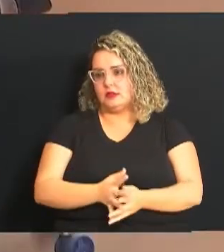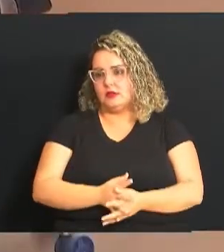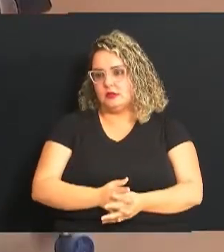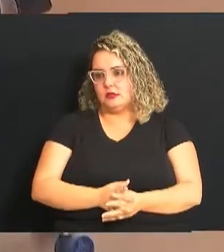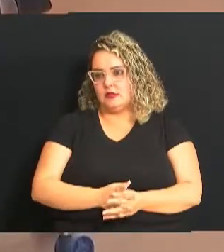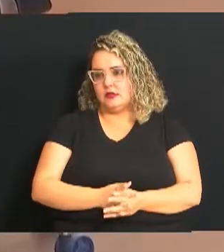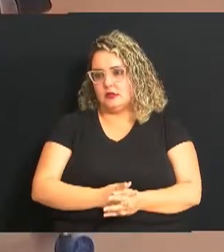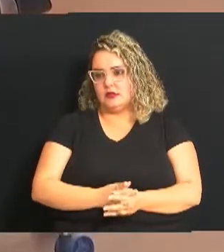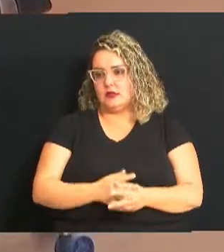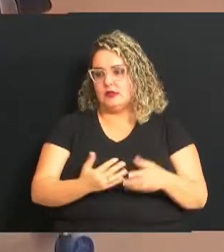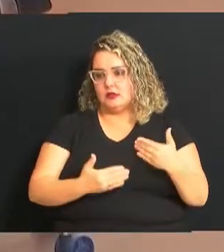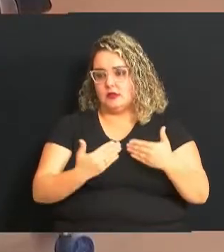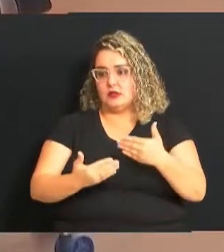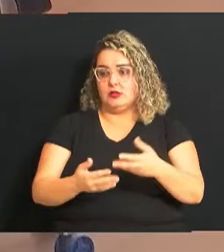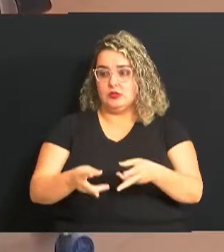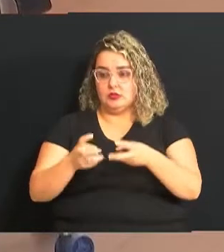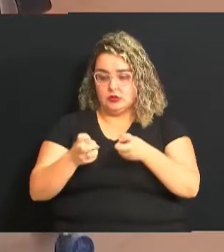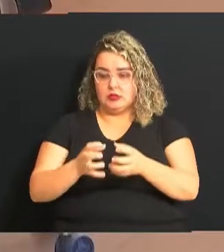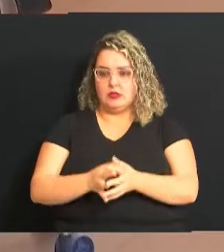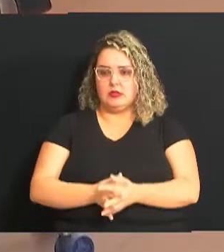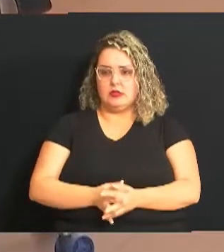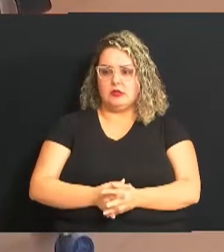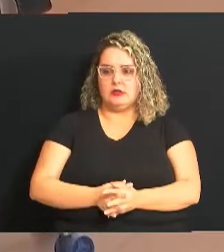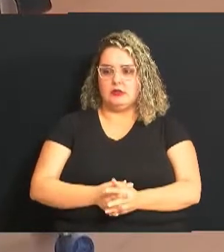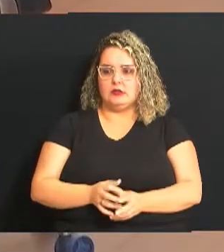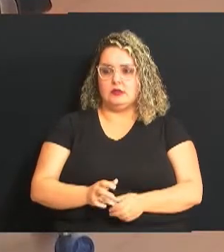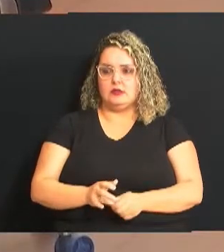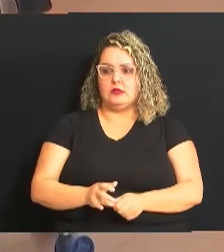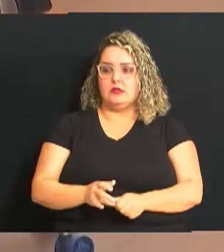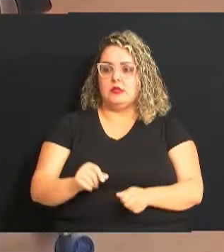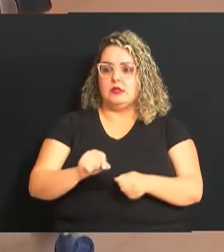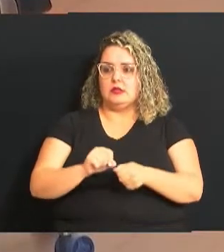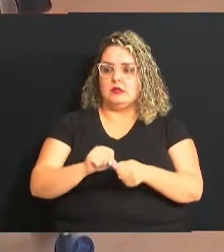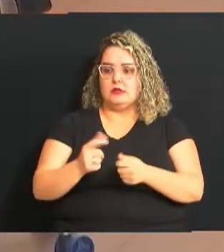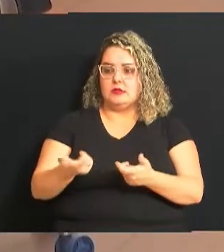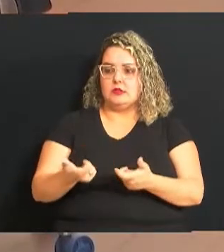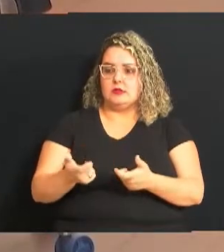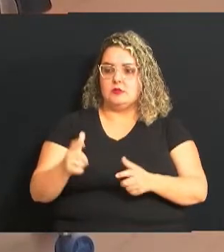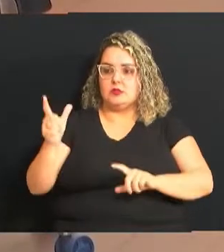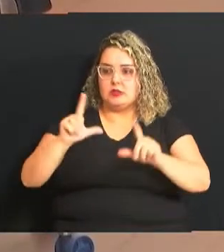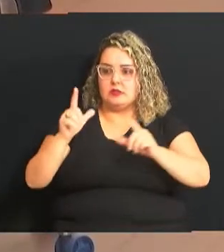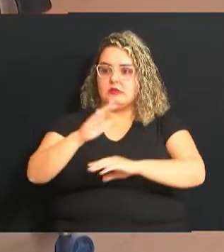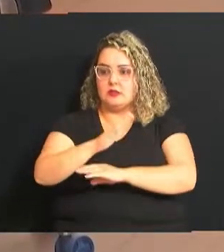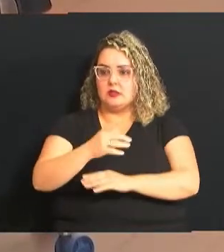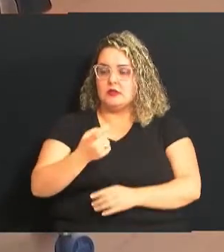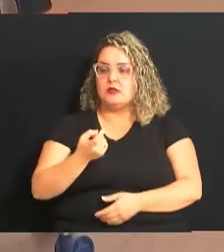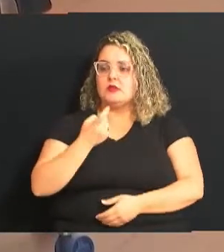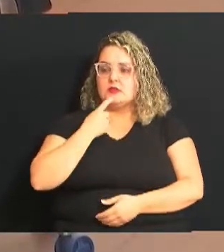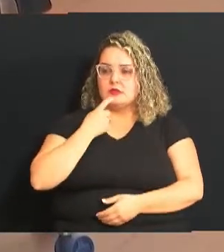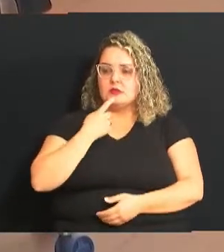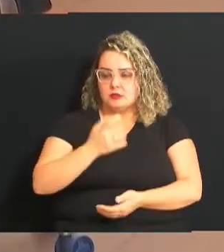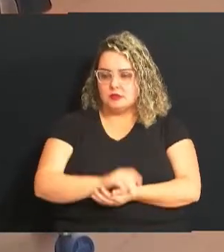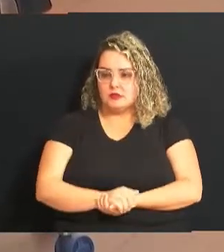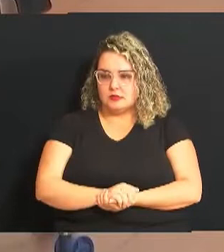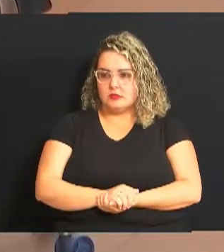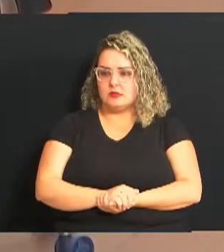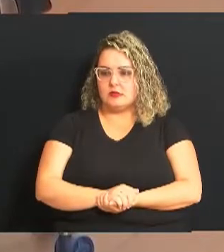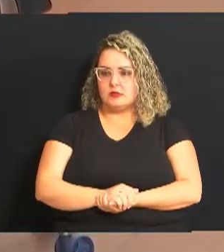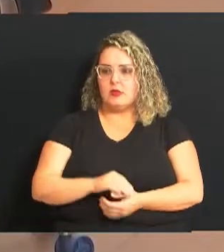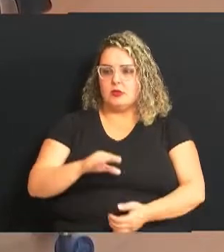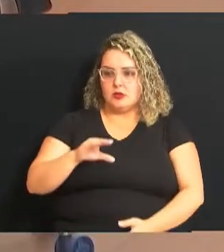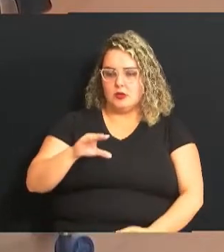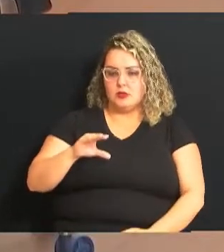a gente reparou que nós fizemos até aqui na TV Câmara mesmo uns cursos que o CEPAT, inclusive,